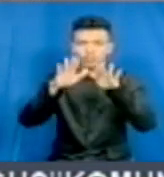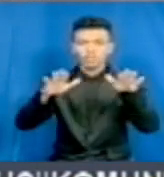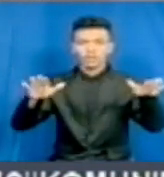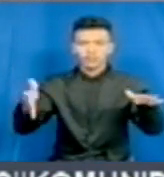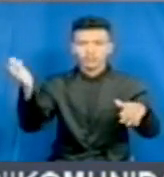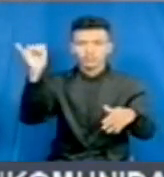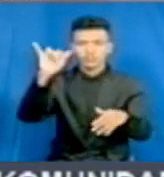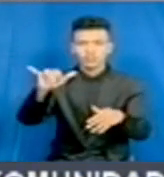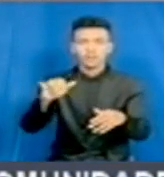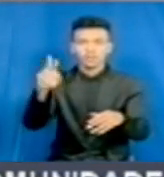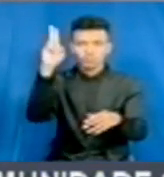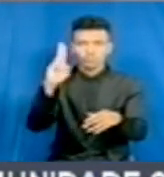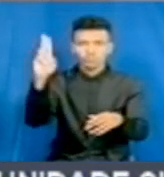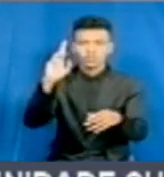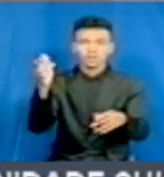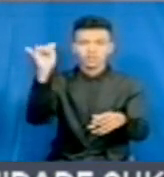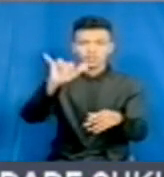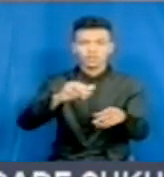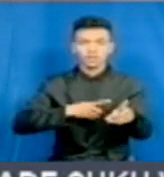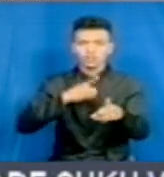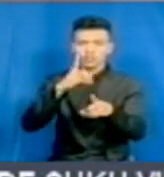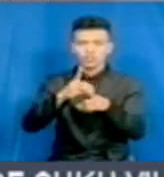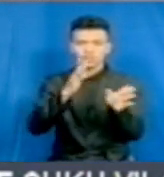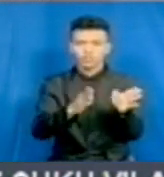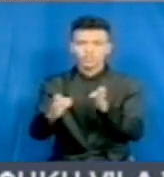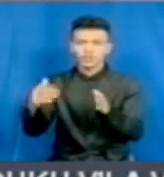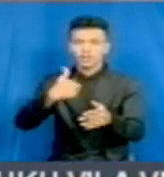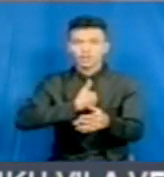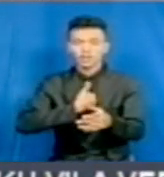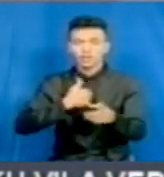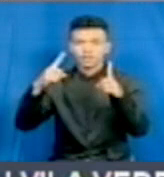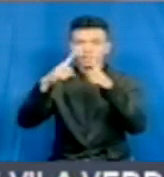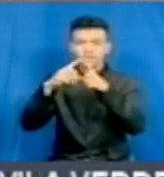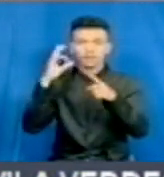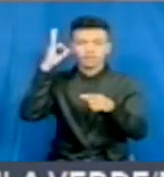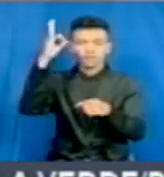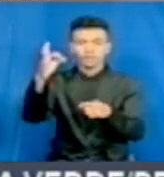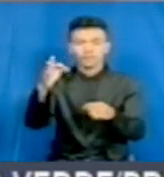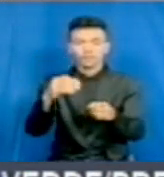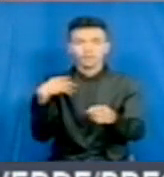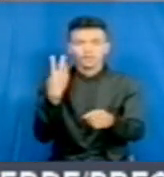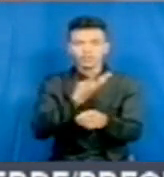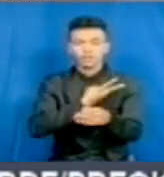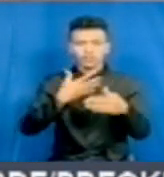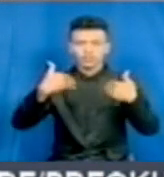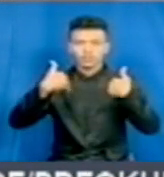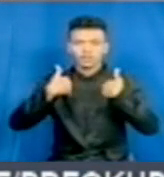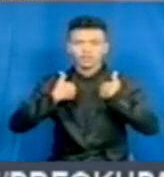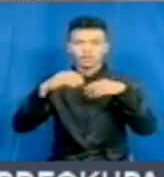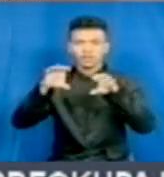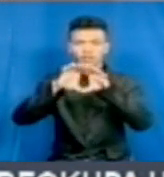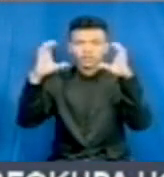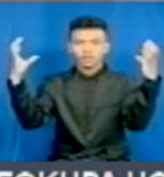serne goza sir direito o di prepara serne amba ba itni futuro ita ia